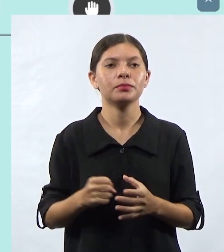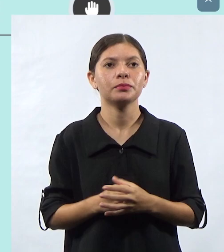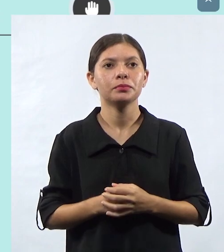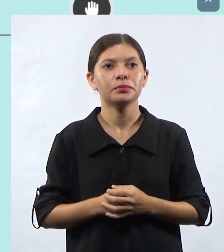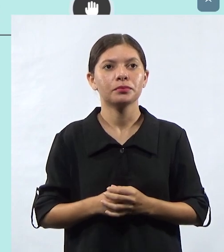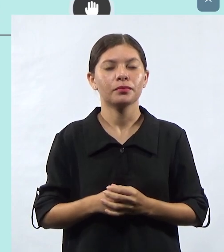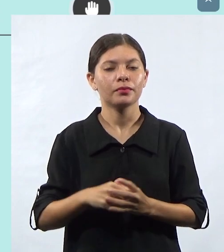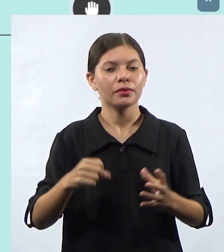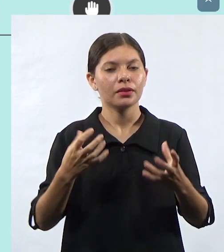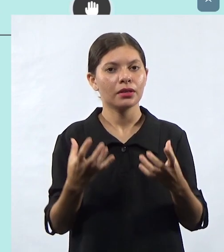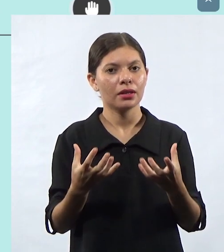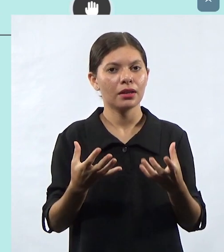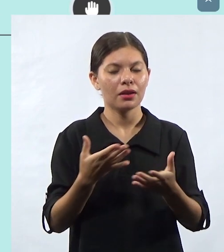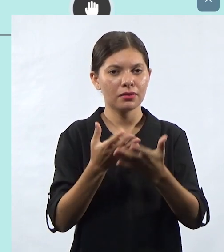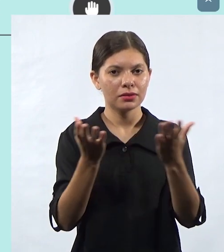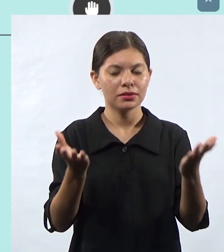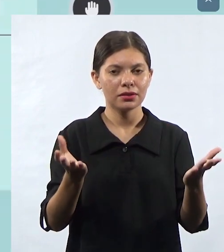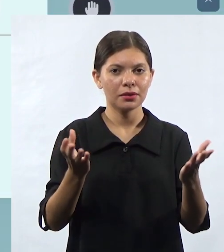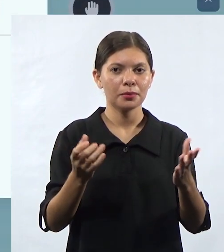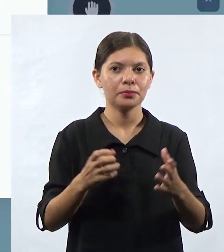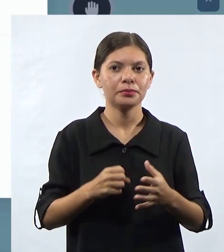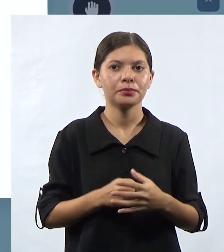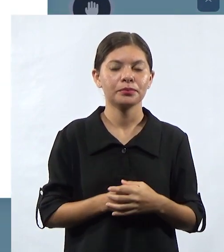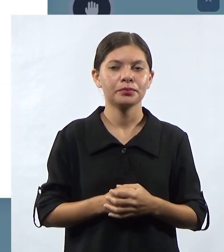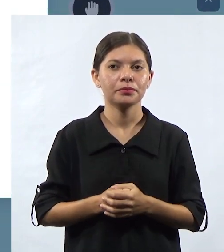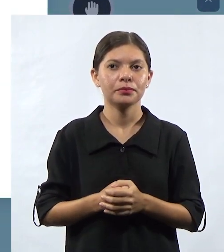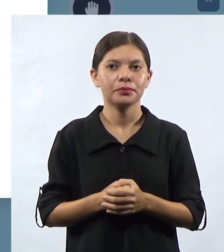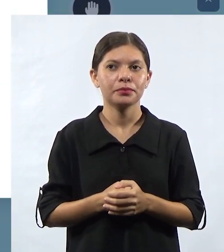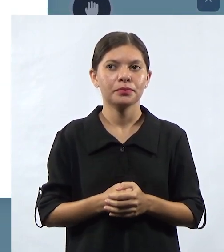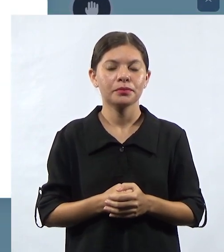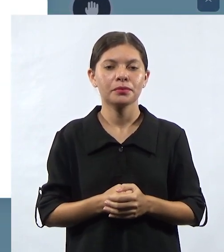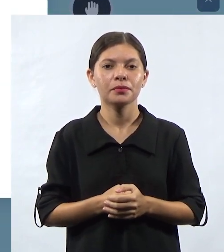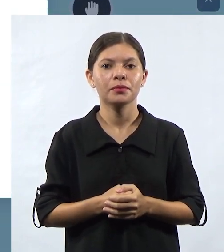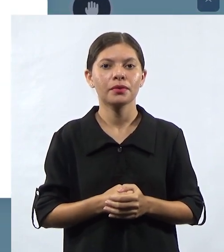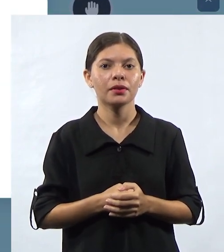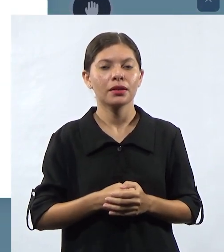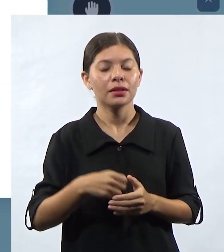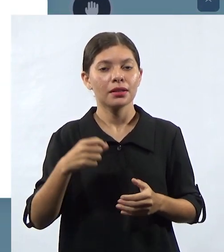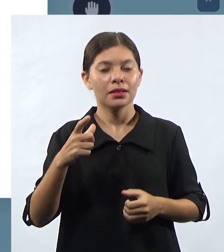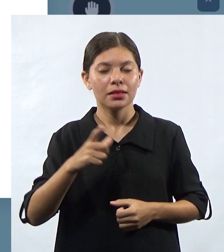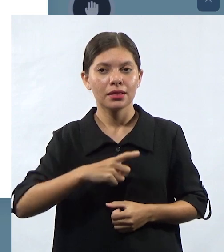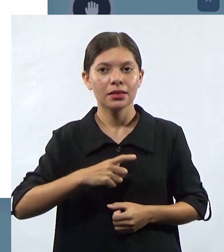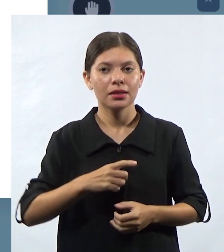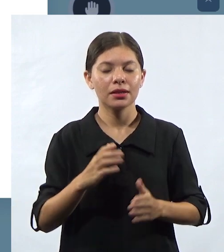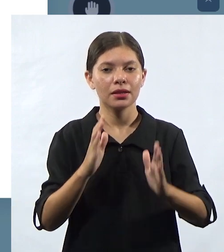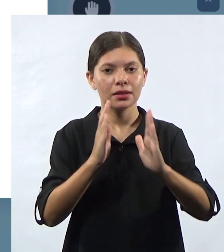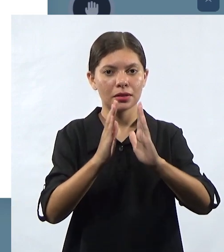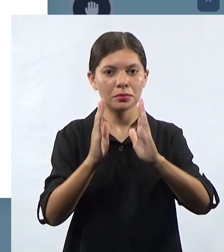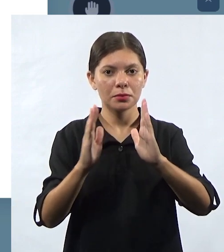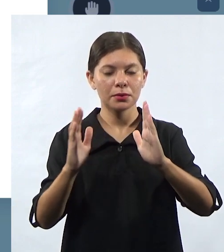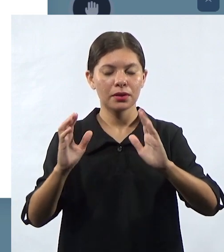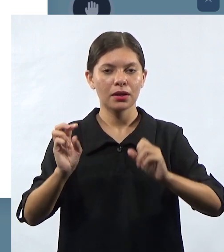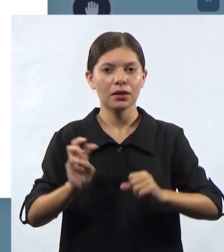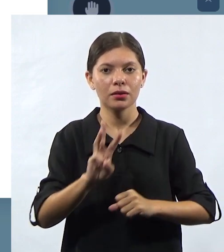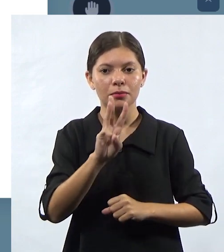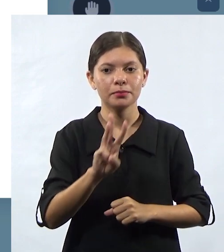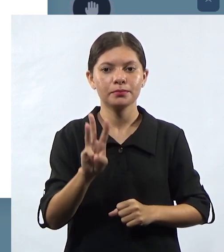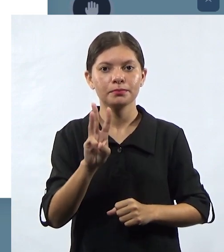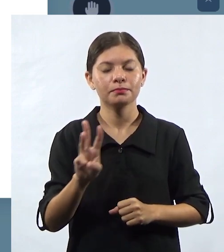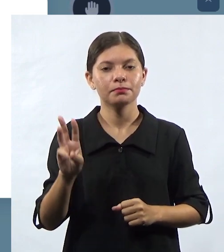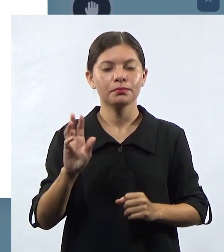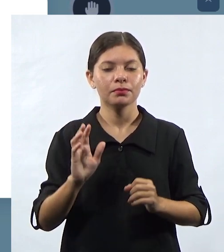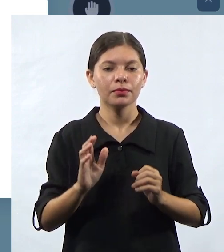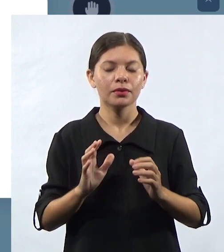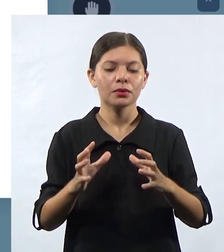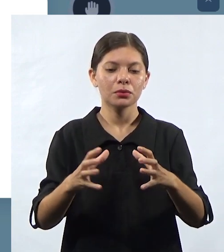seu percurso formativo, acessar o livro da biblioteca, tem na biblioteca virtual grupos